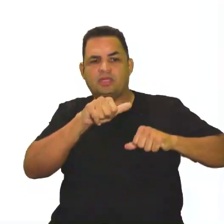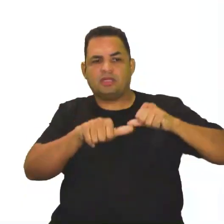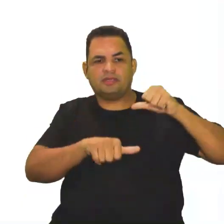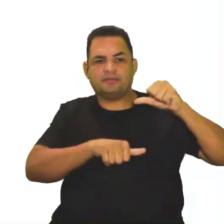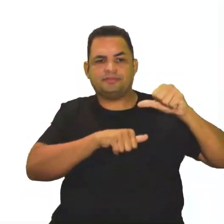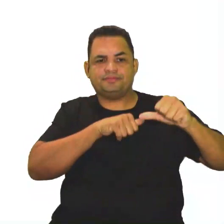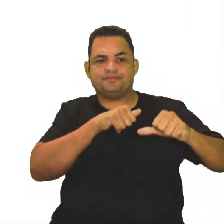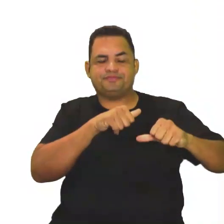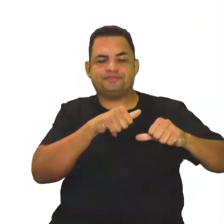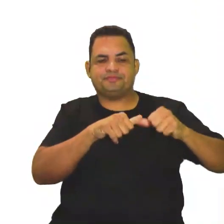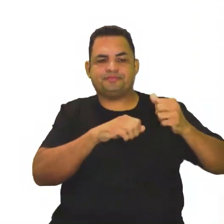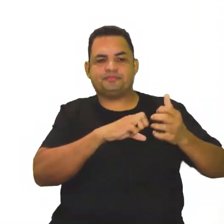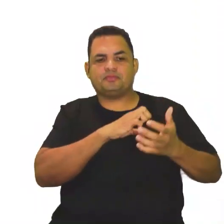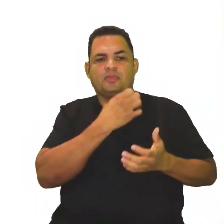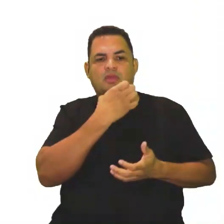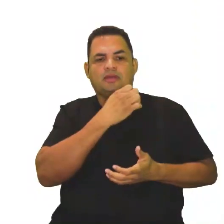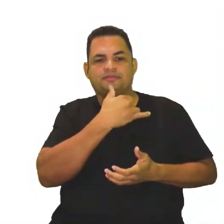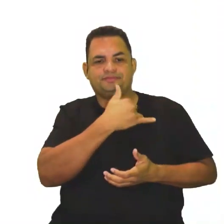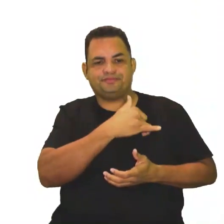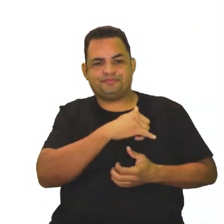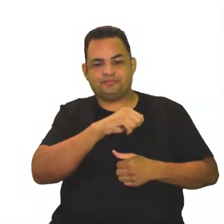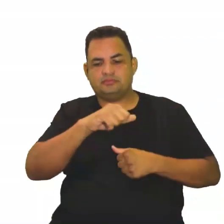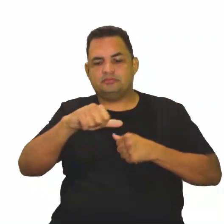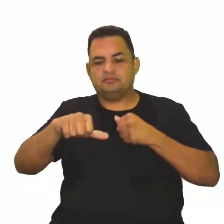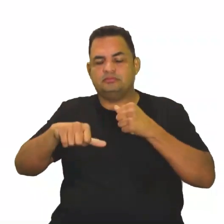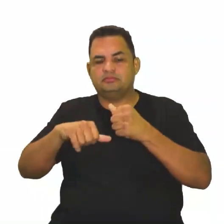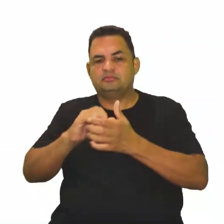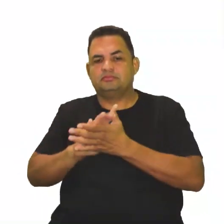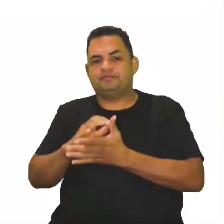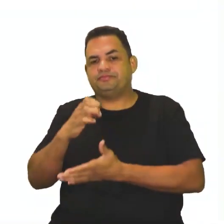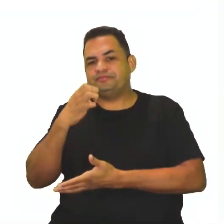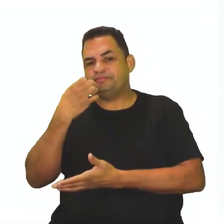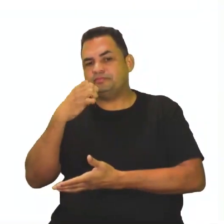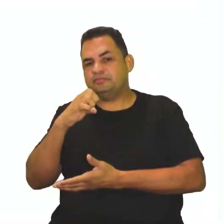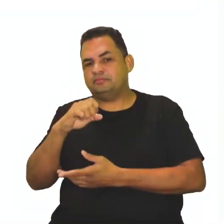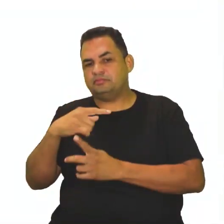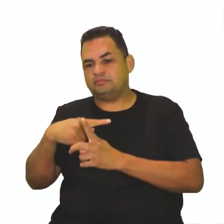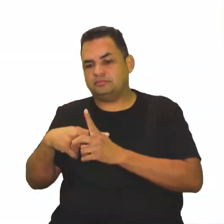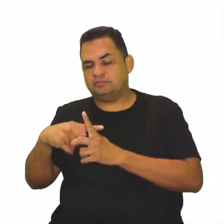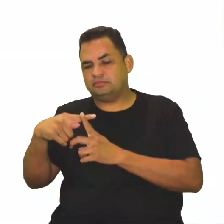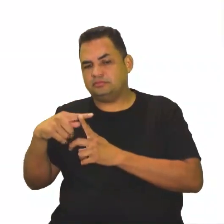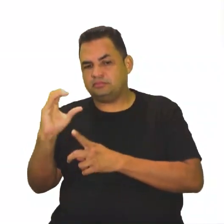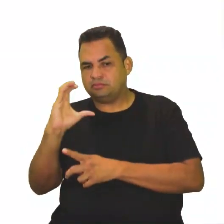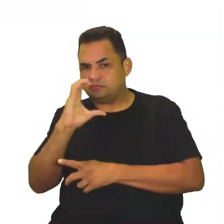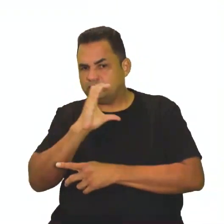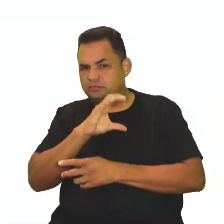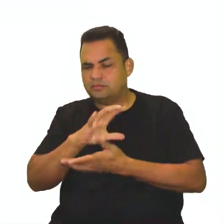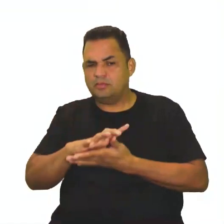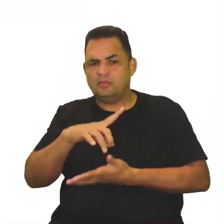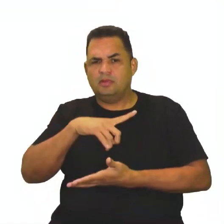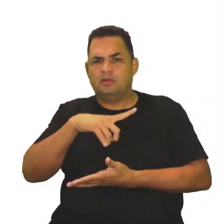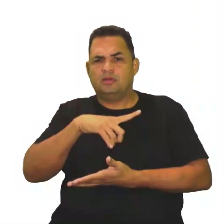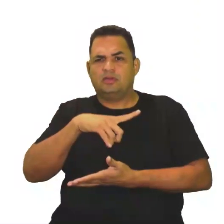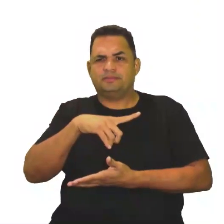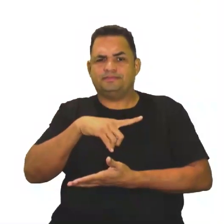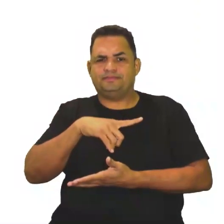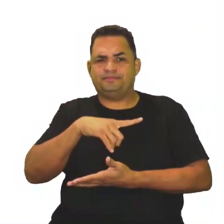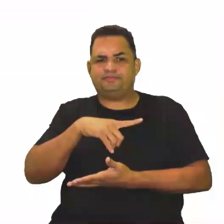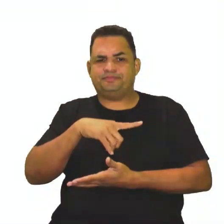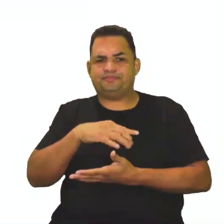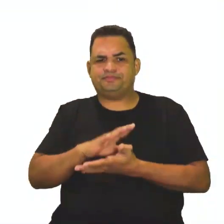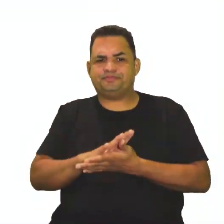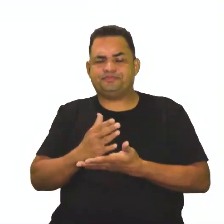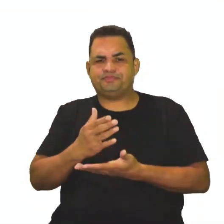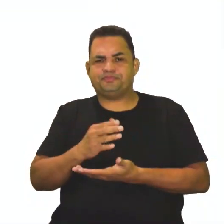transformam energia elétrica em energia térmica. Então, se eu tenho aqui um resistor, ele vai ser percorrido por